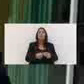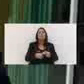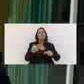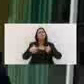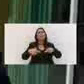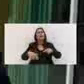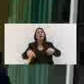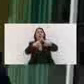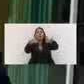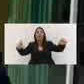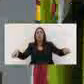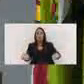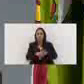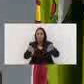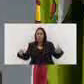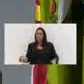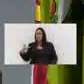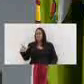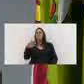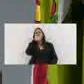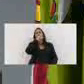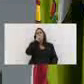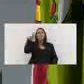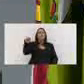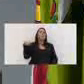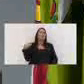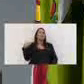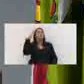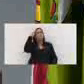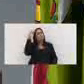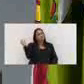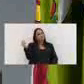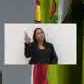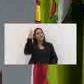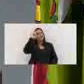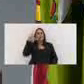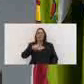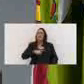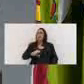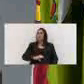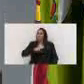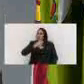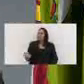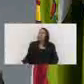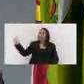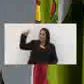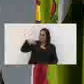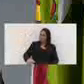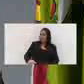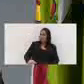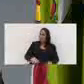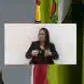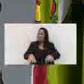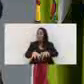cheguei em Balneário Camboriú como estagiário. Nunca imaginei que V. Exª teria a coragem de vir aqui, neste plenário,